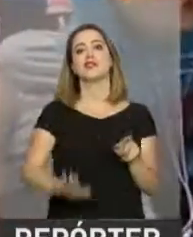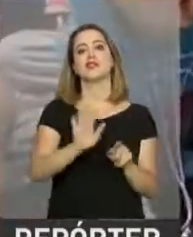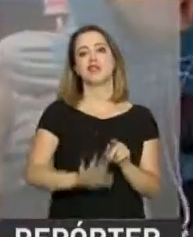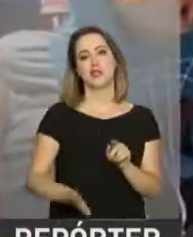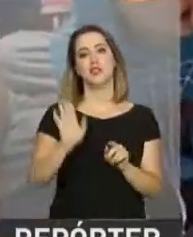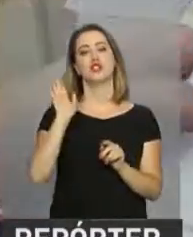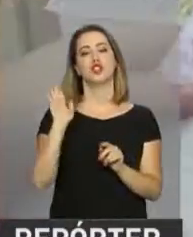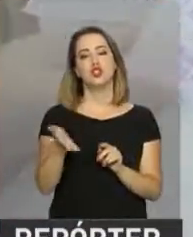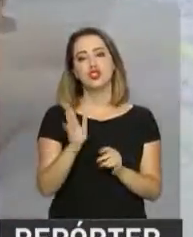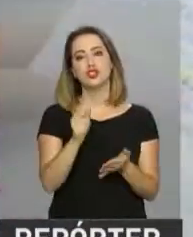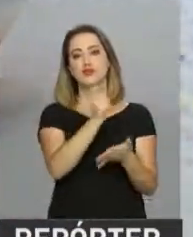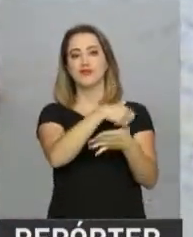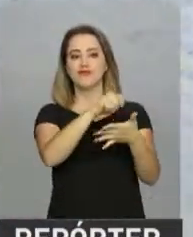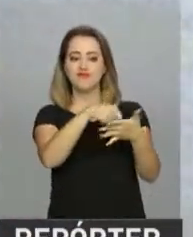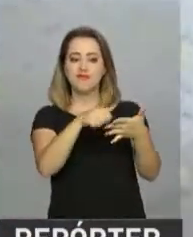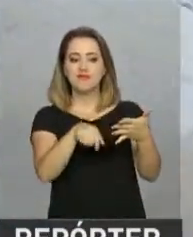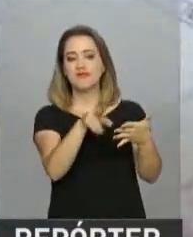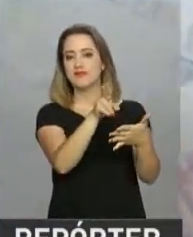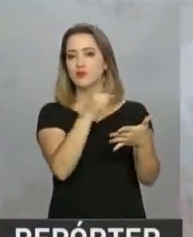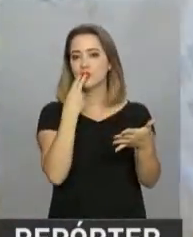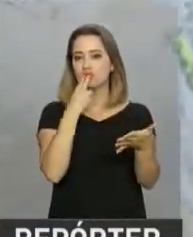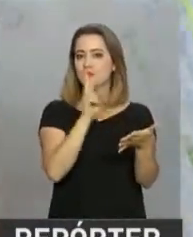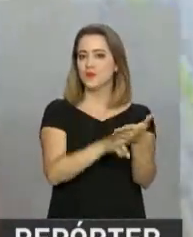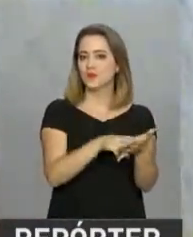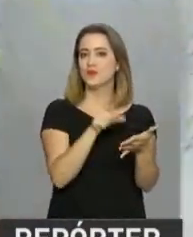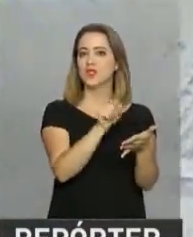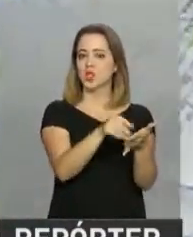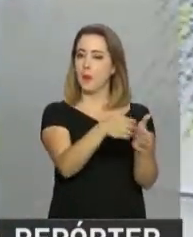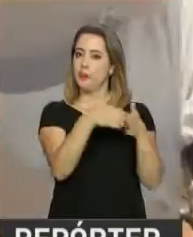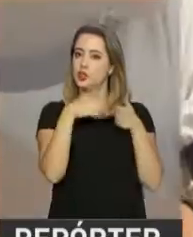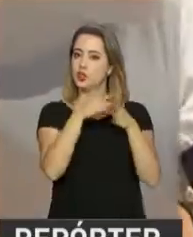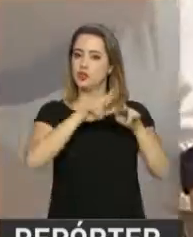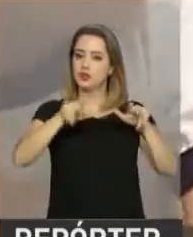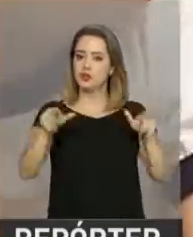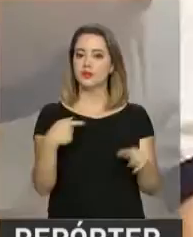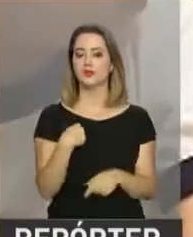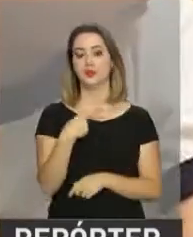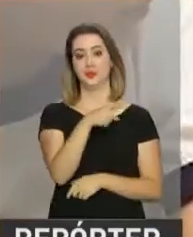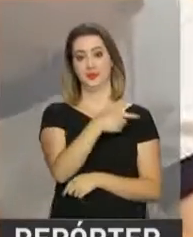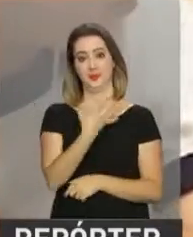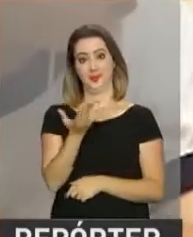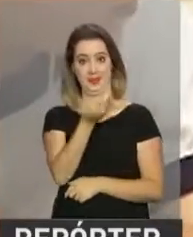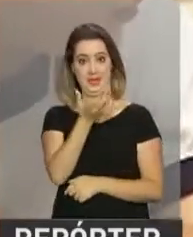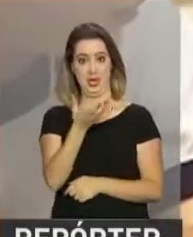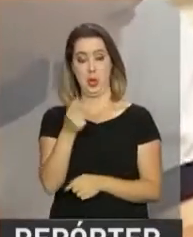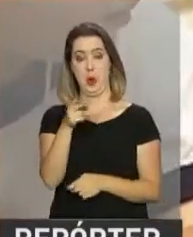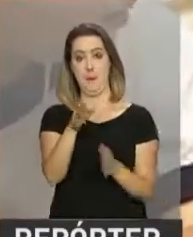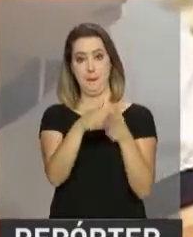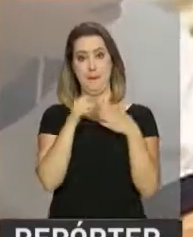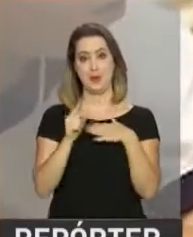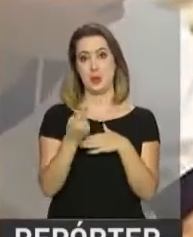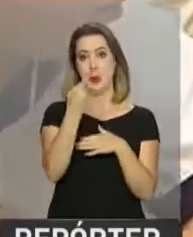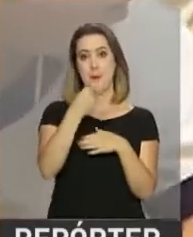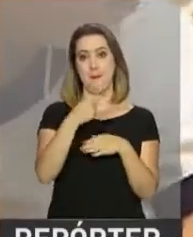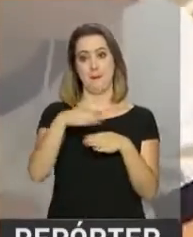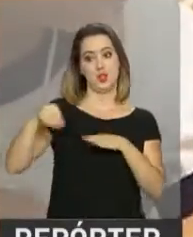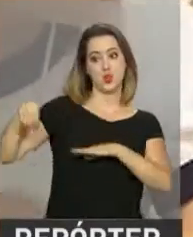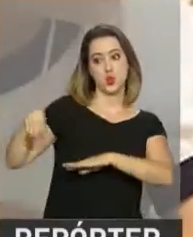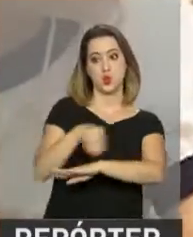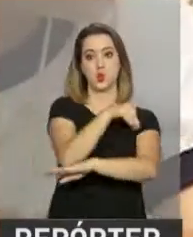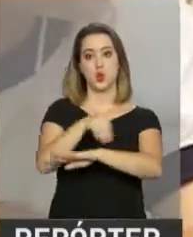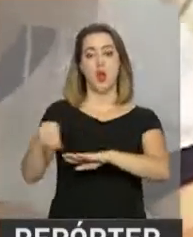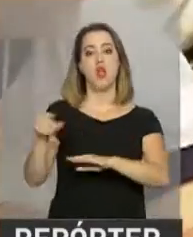cartinhas para o Papai Noel. Os pedidos estão na ponta da língua. Eu pedi um patinete, um carro do